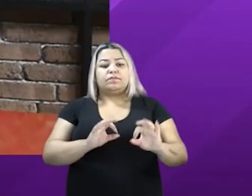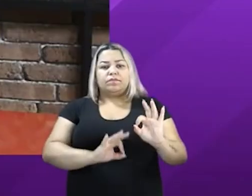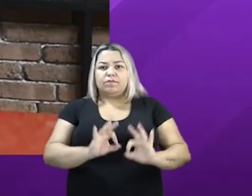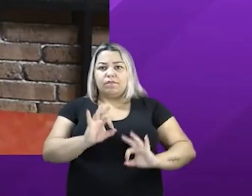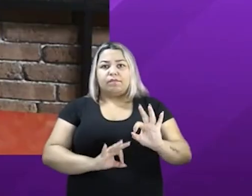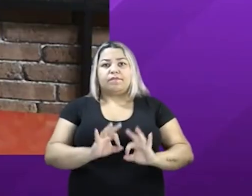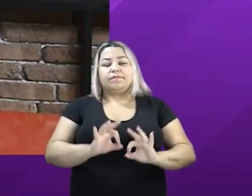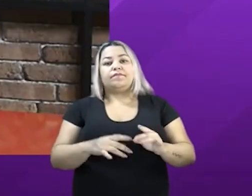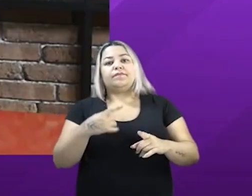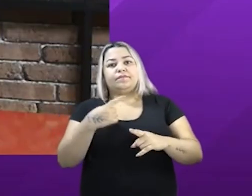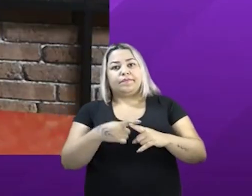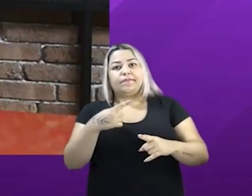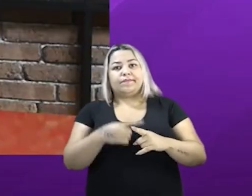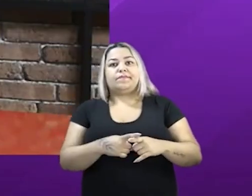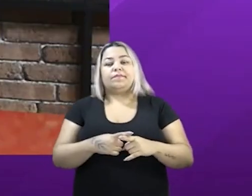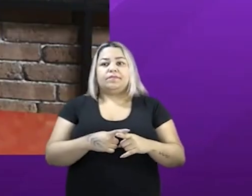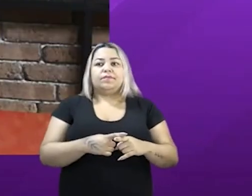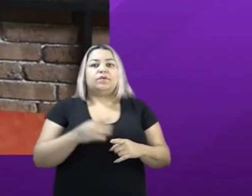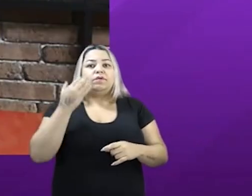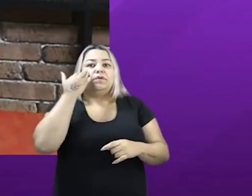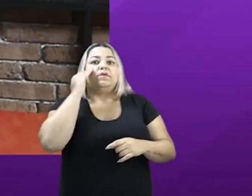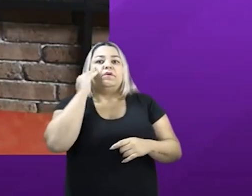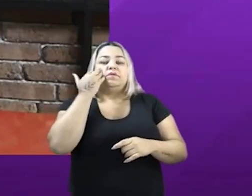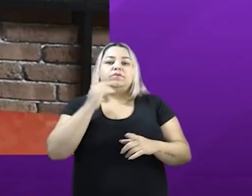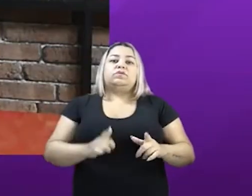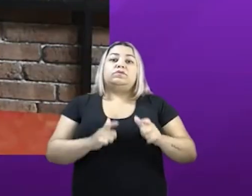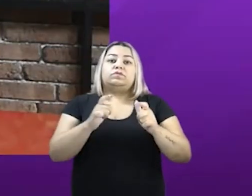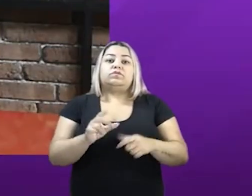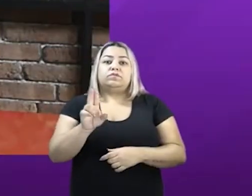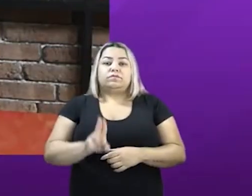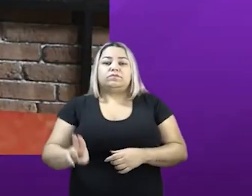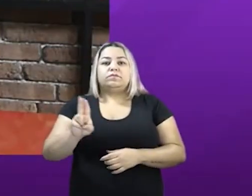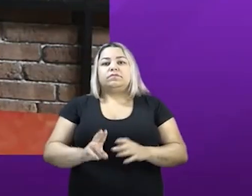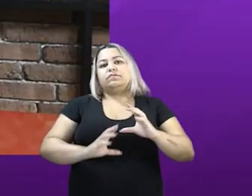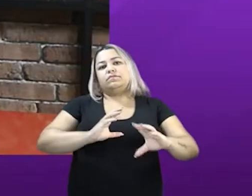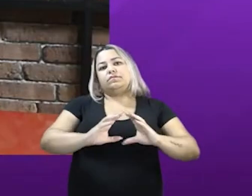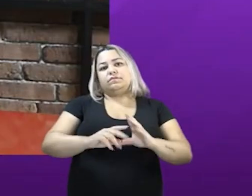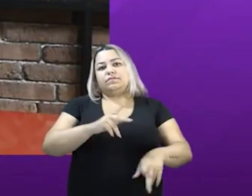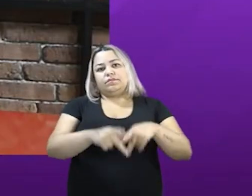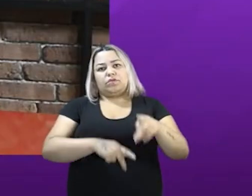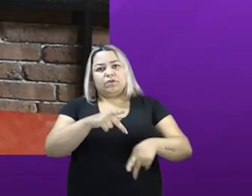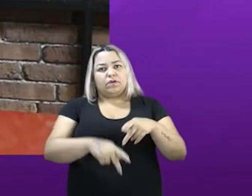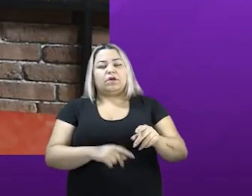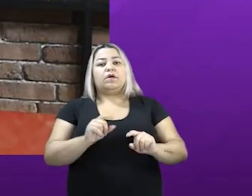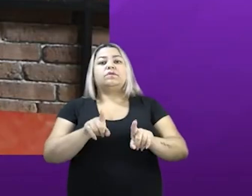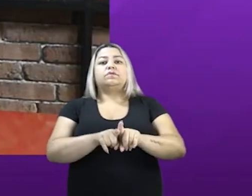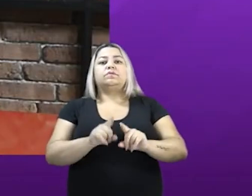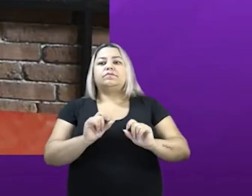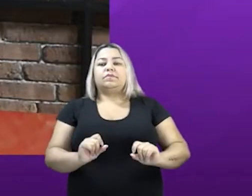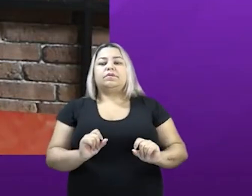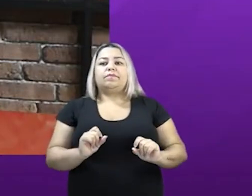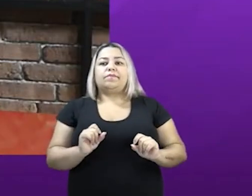auto-organizando, né? Que foi a partir desse momento, assim, de compreender esse lugar, né? E utilizando a comunicação popular quanto esse veículo enfim,